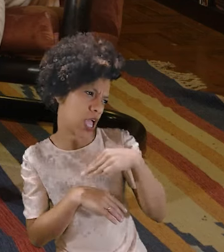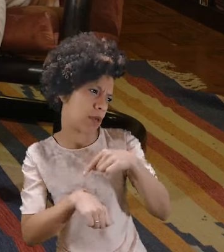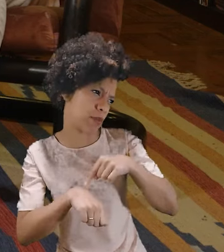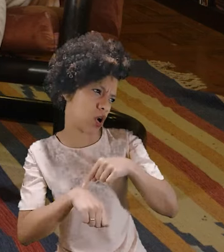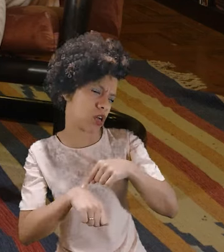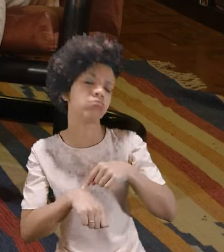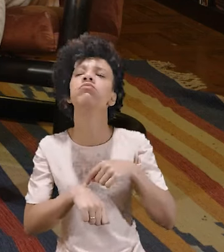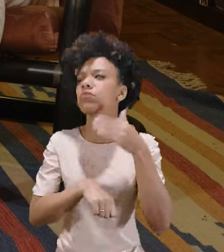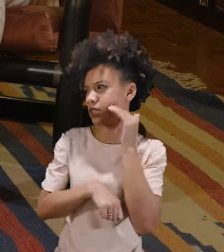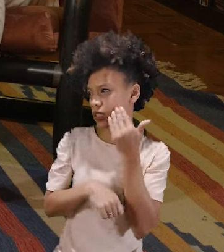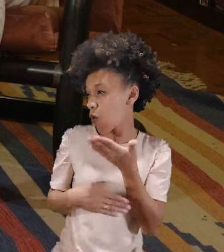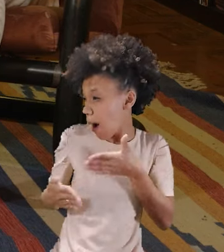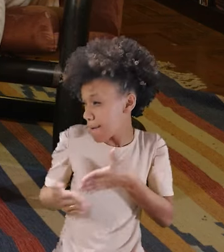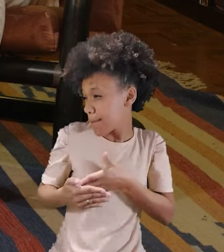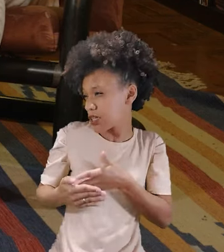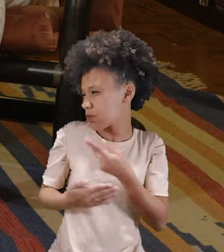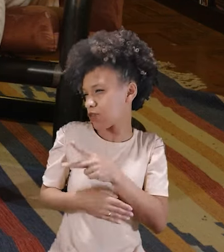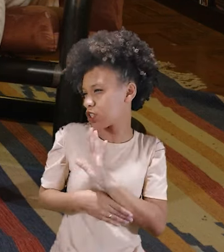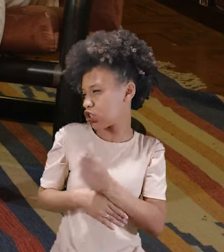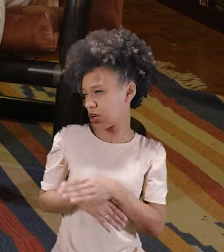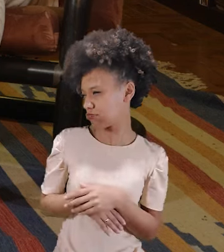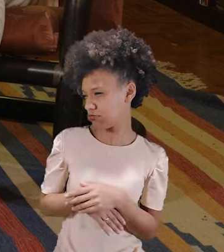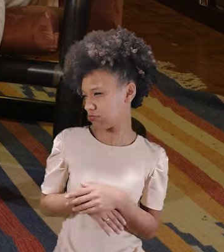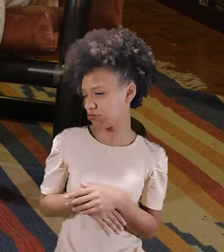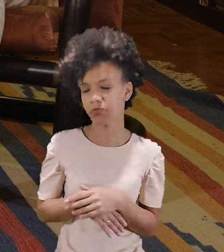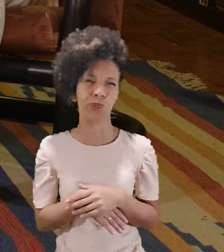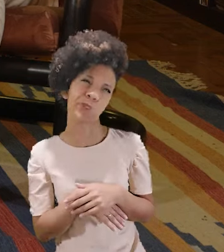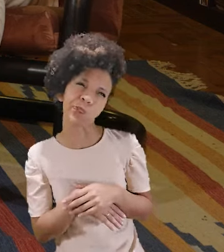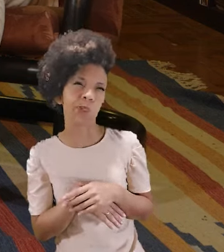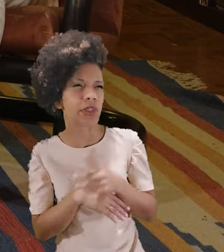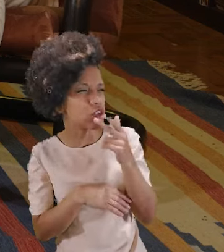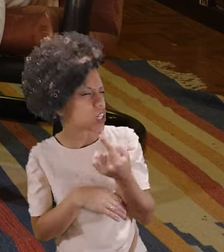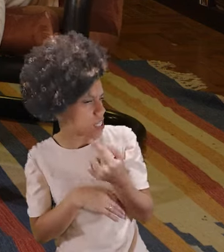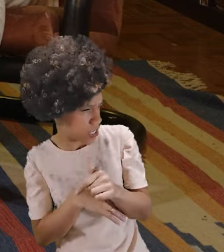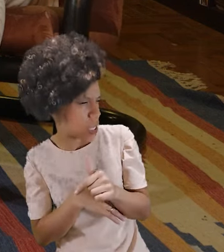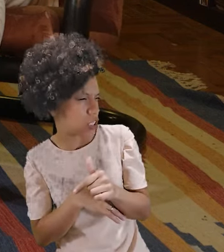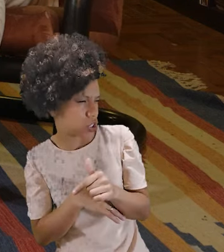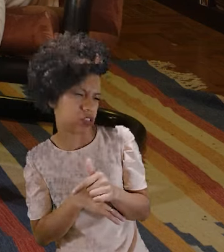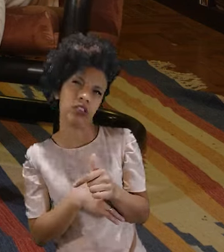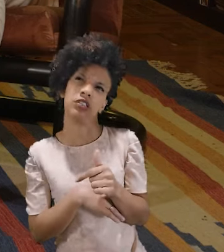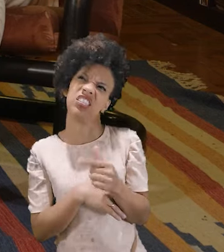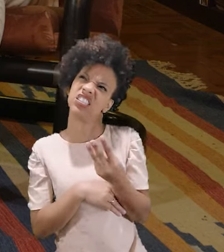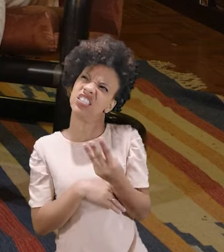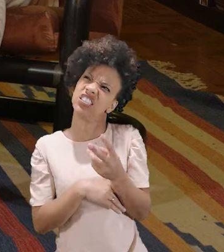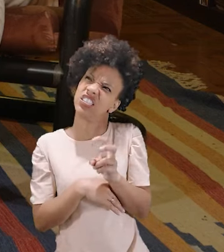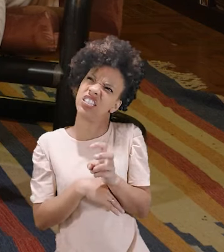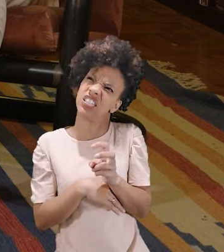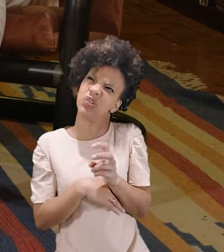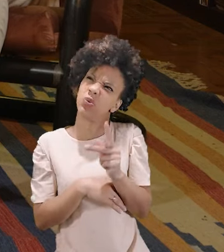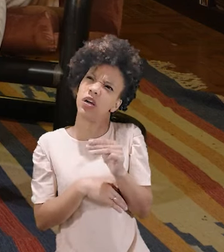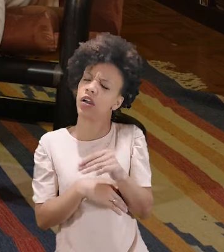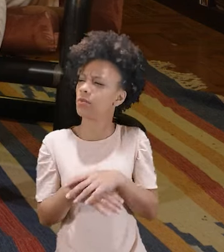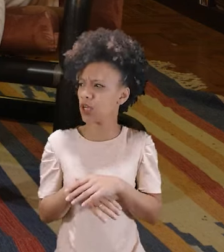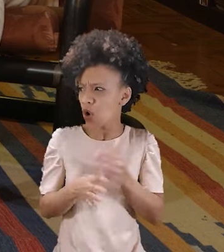por isso Ah entendi Qual o máximo de velocidade que você já já peguei acho que foi 17 né 35 mais ou